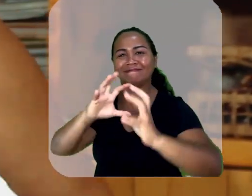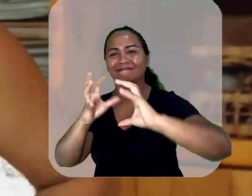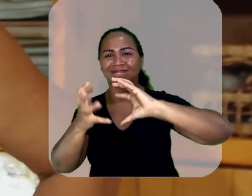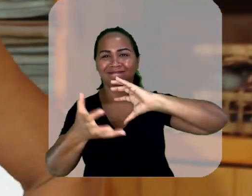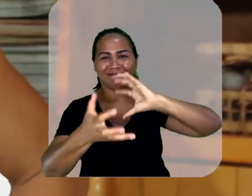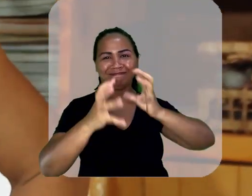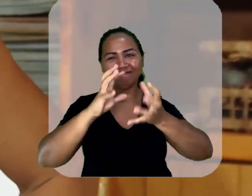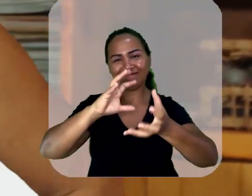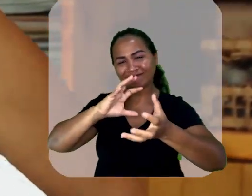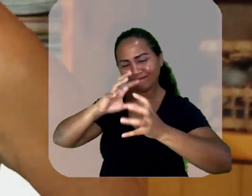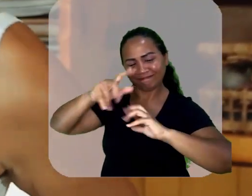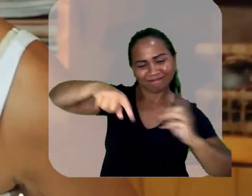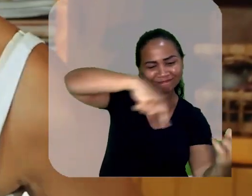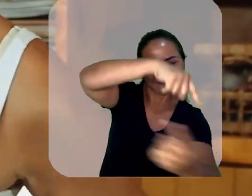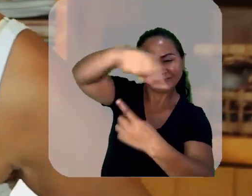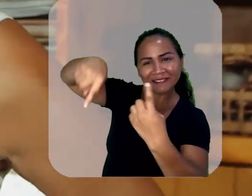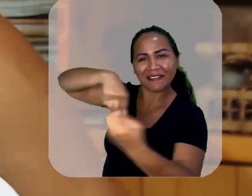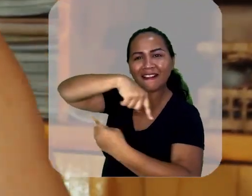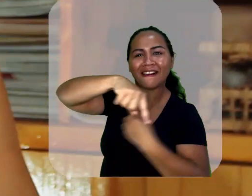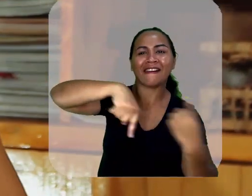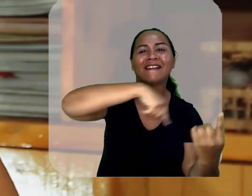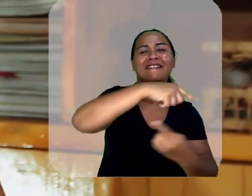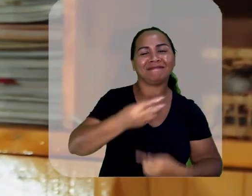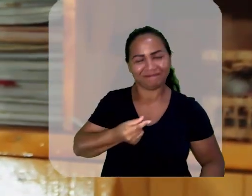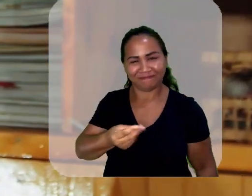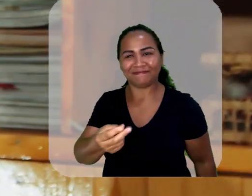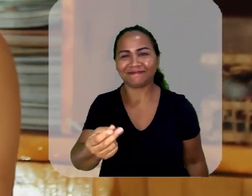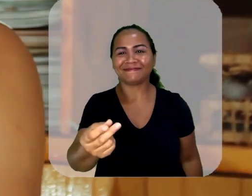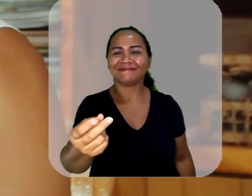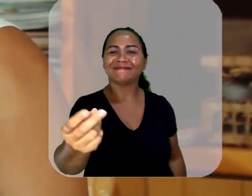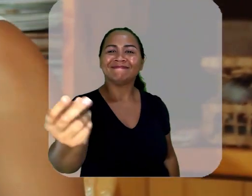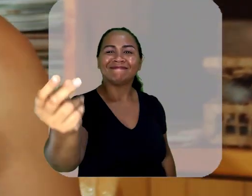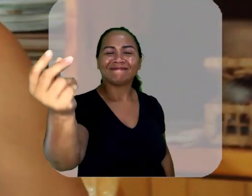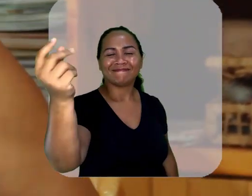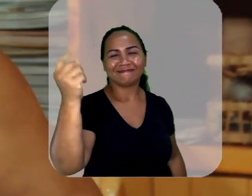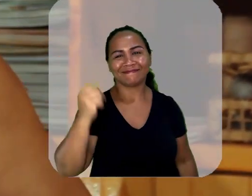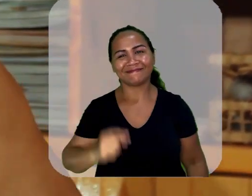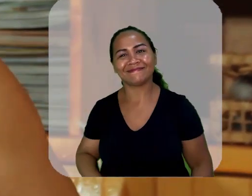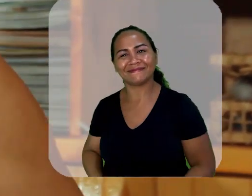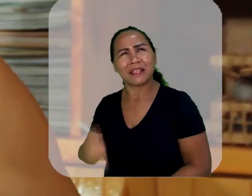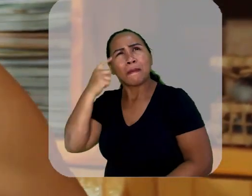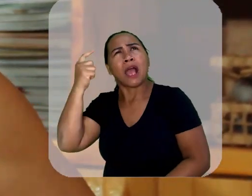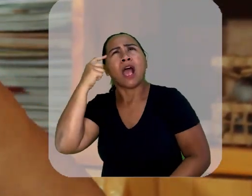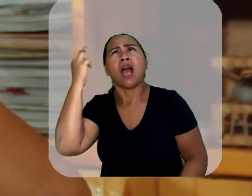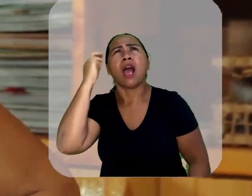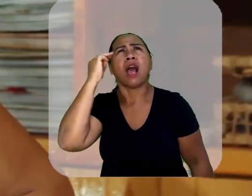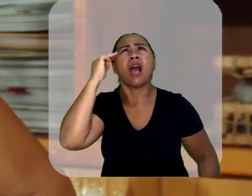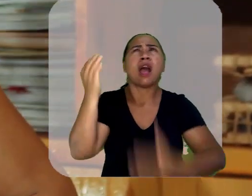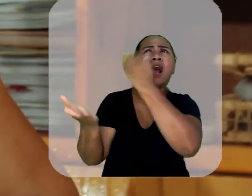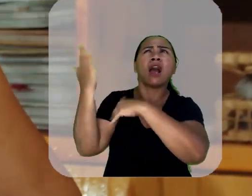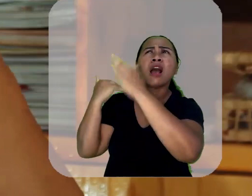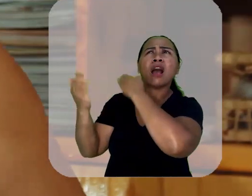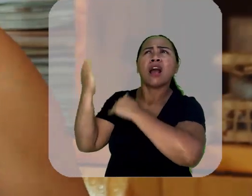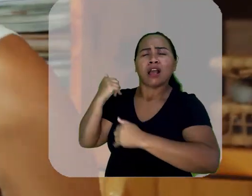dá, na volta do giramundo, tempo eterno a girar. Honrando cada memória que me